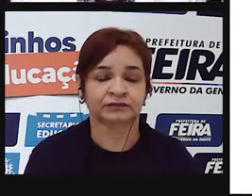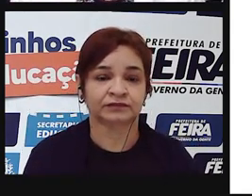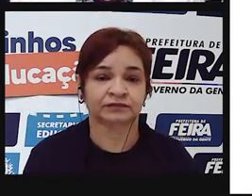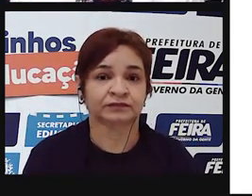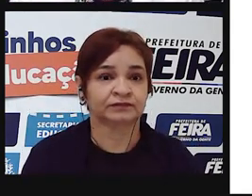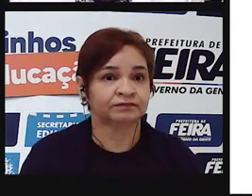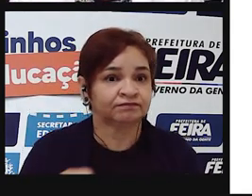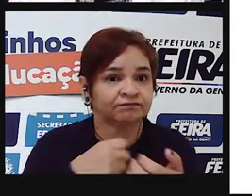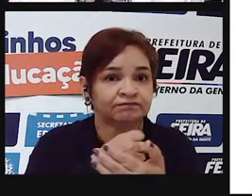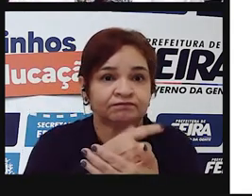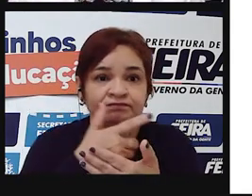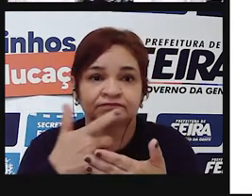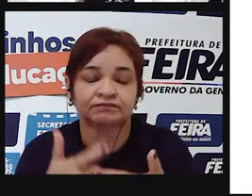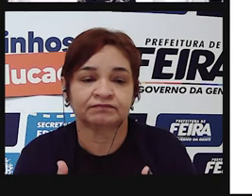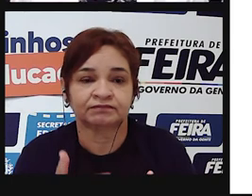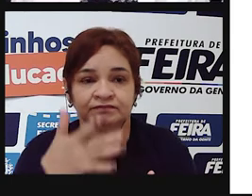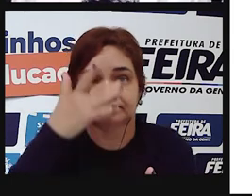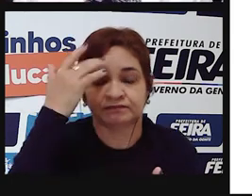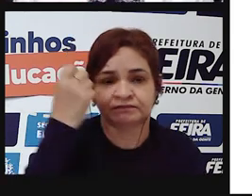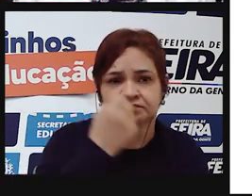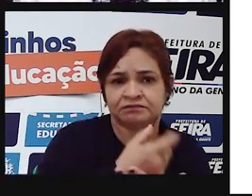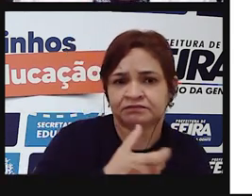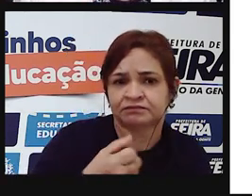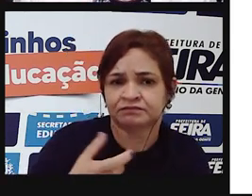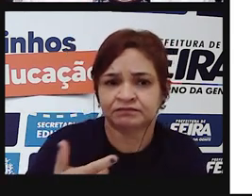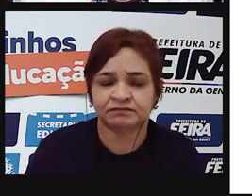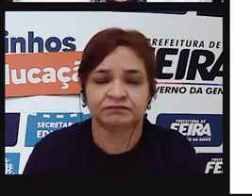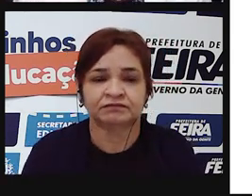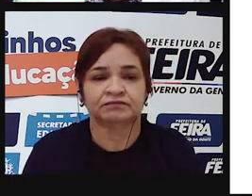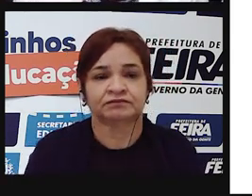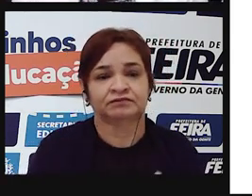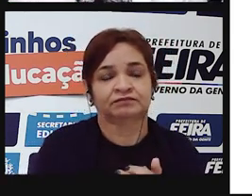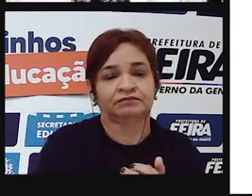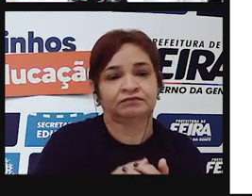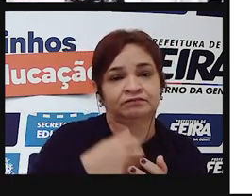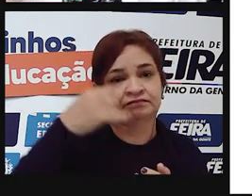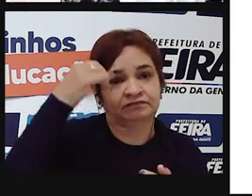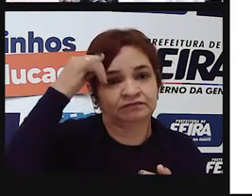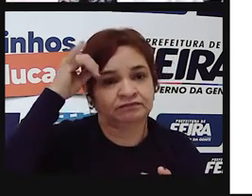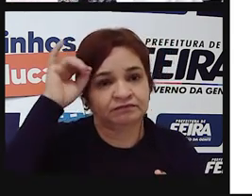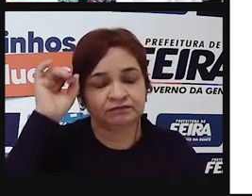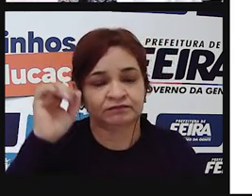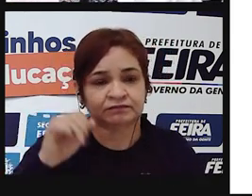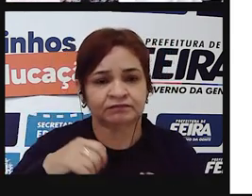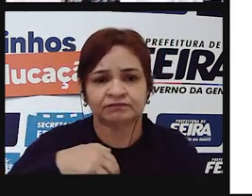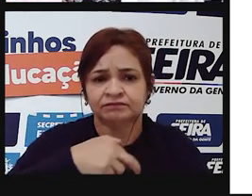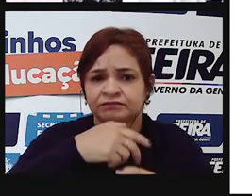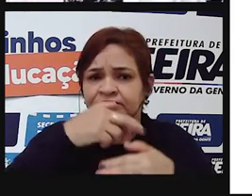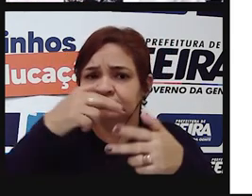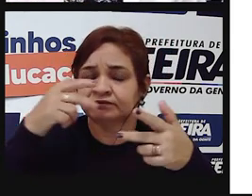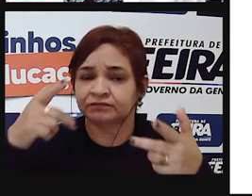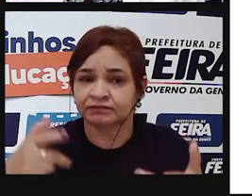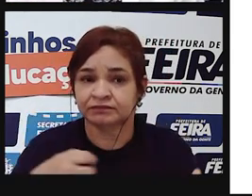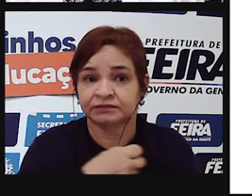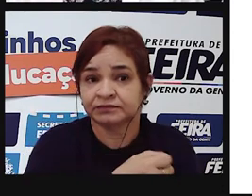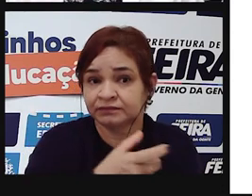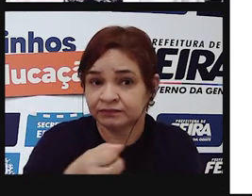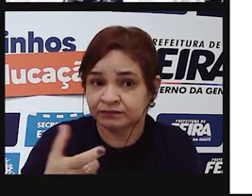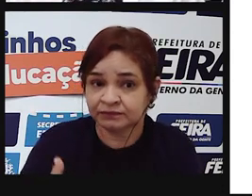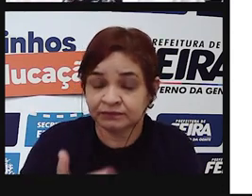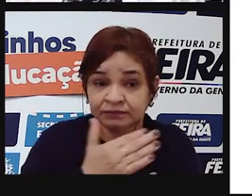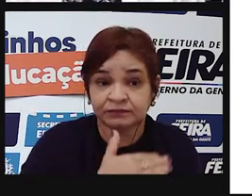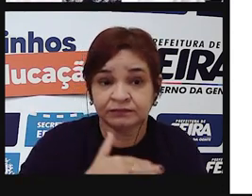comerciais ocorriam, né? Os vaqueiros vinham comercializar o gado e outros produtos, e a partir